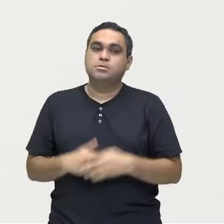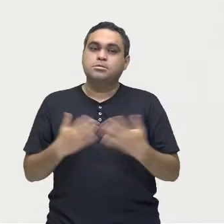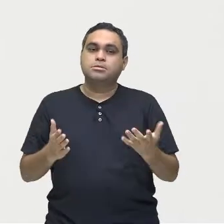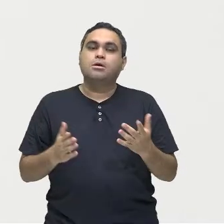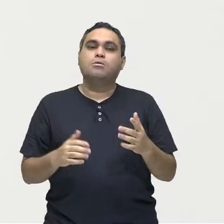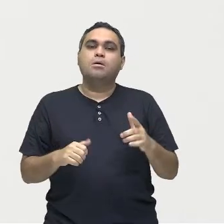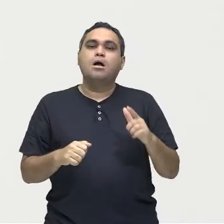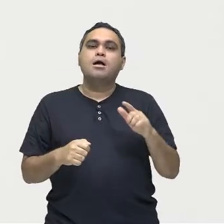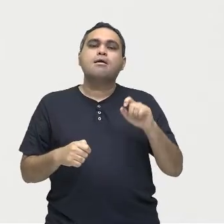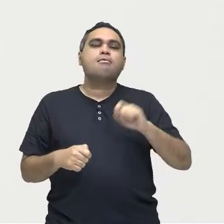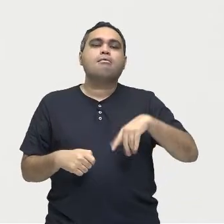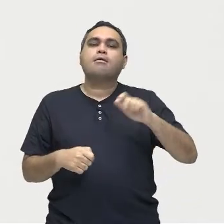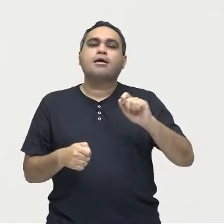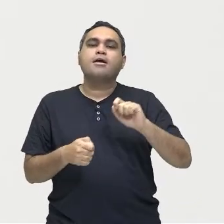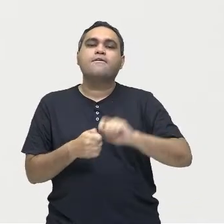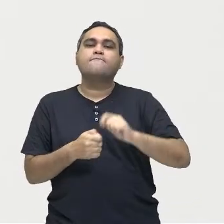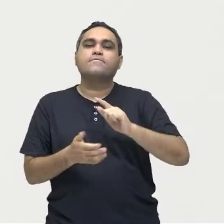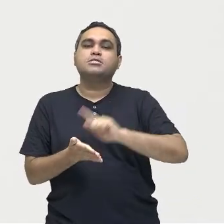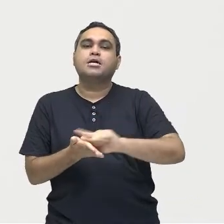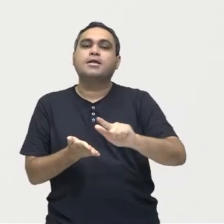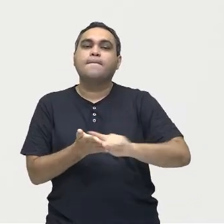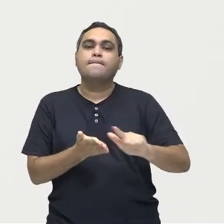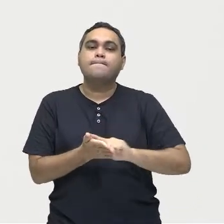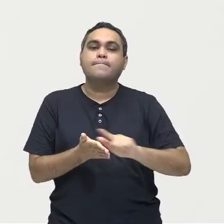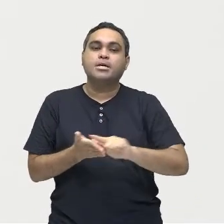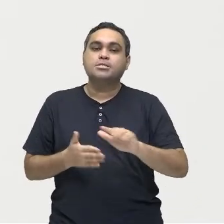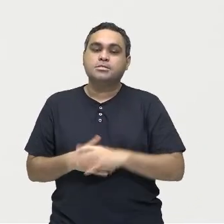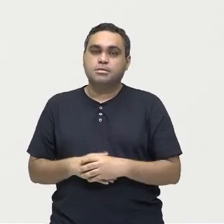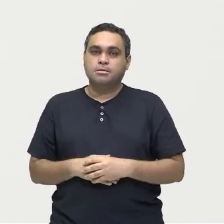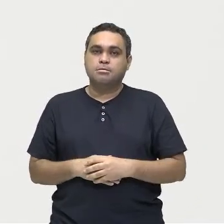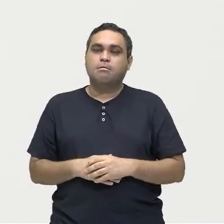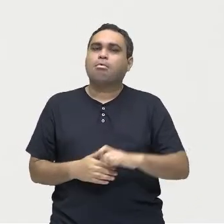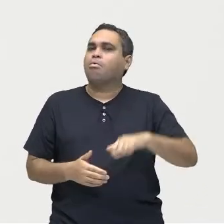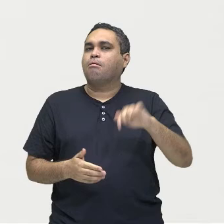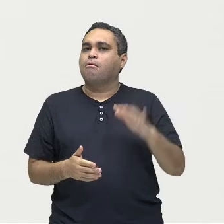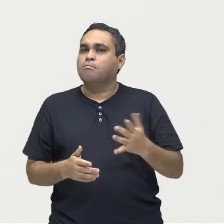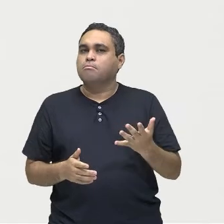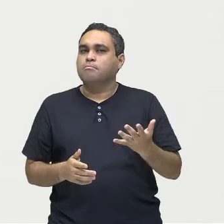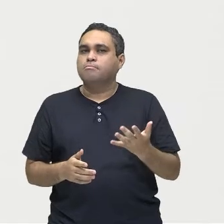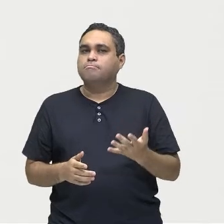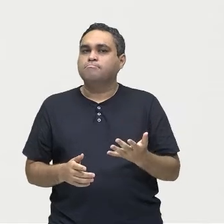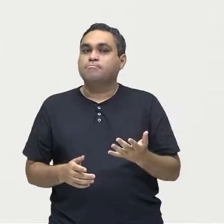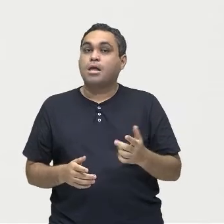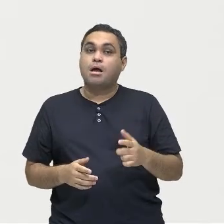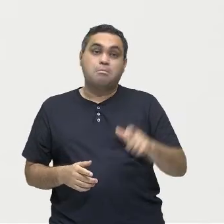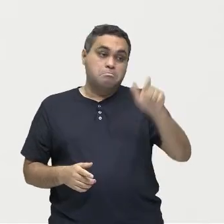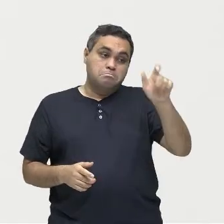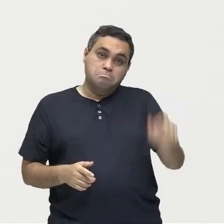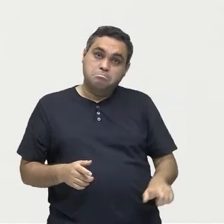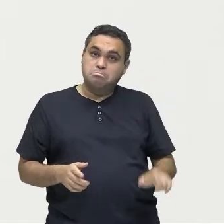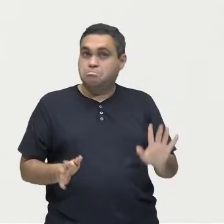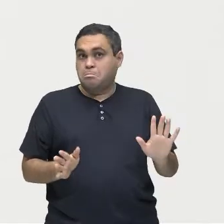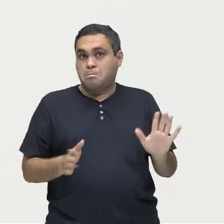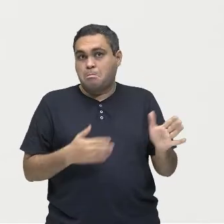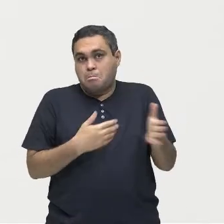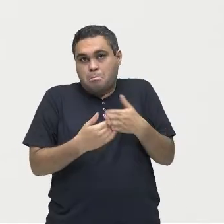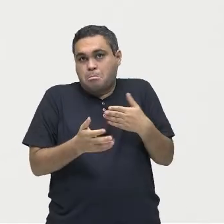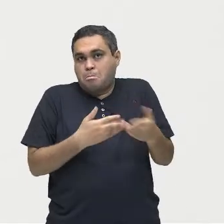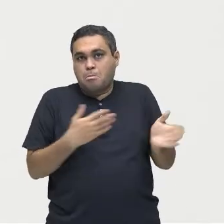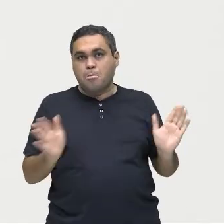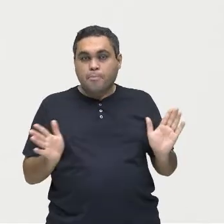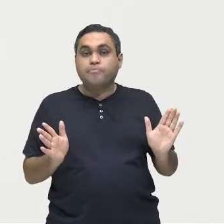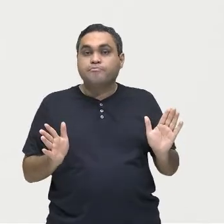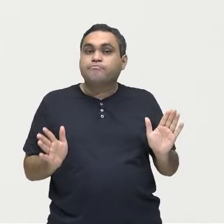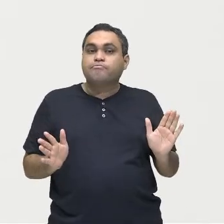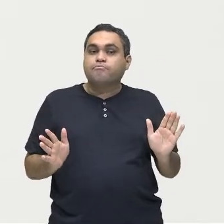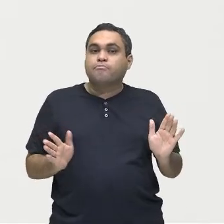a limpeza. Quem foi que fez a limpeza, né? Quem fez a limpeza conforme foi instruída? Alguém. Por quê? Porque eu tenho